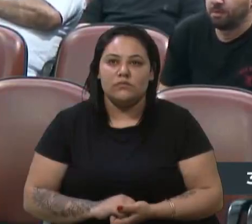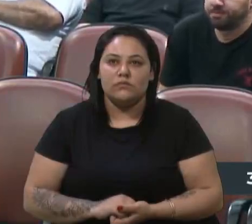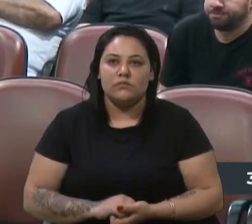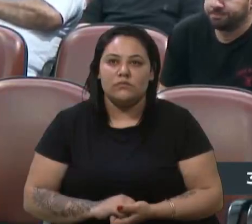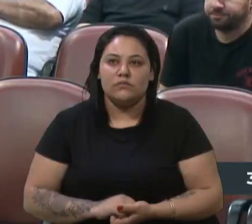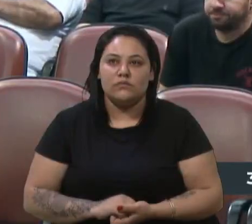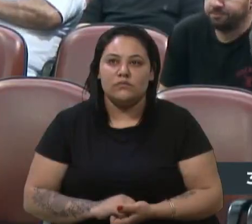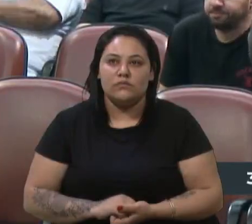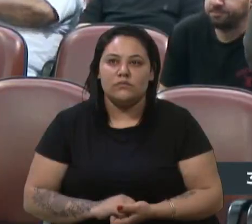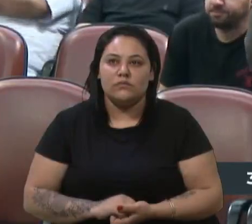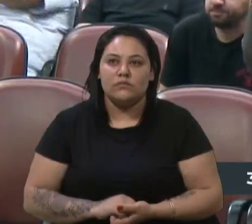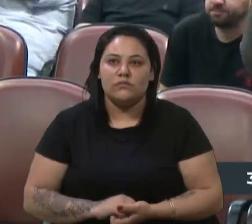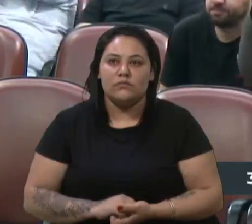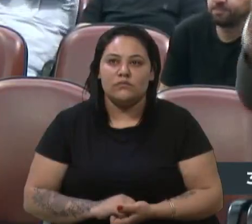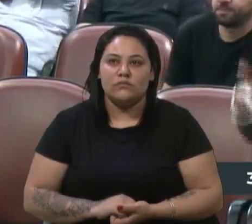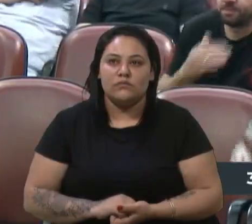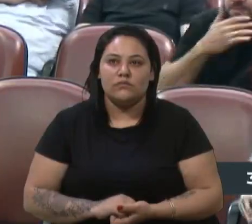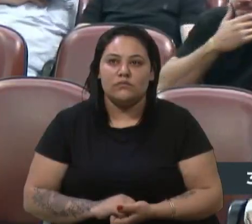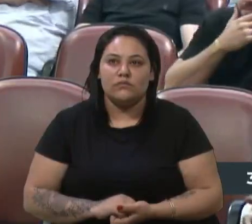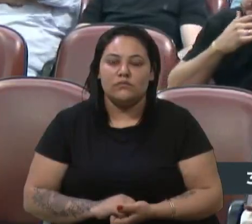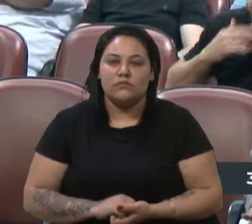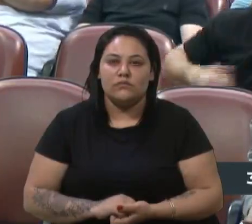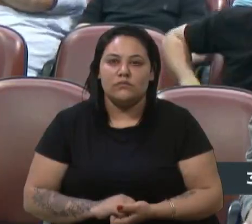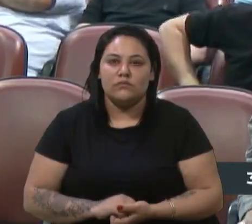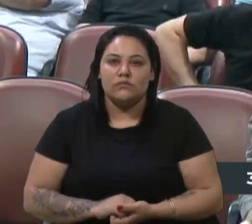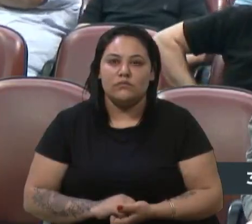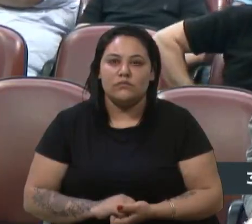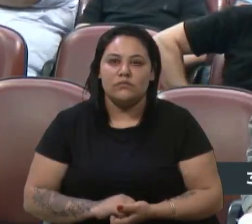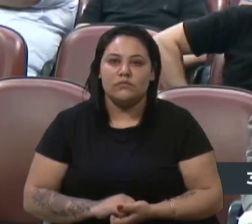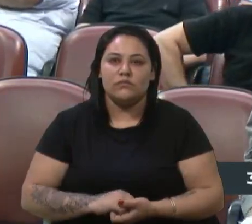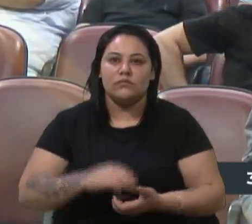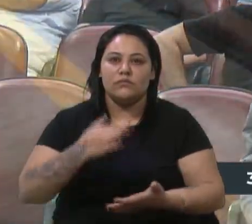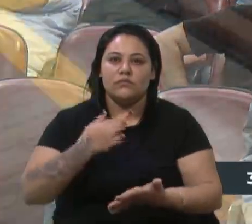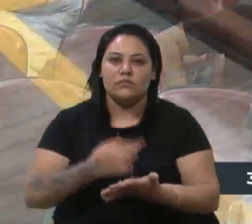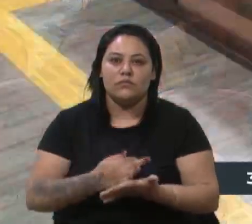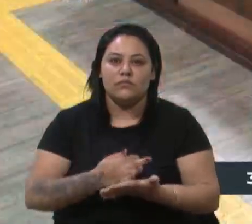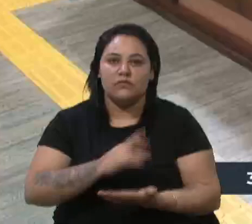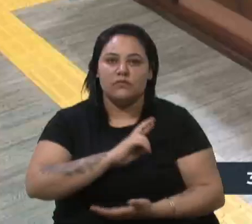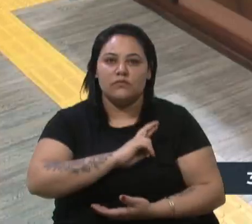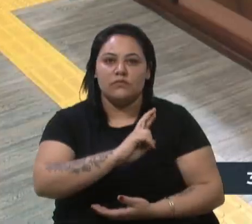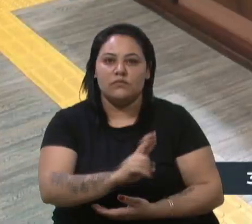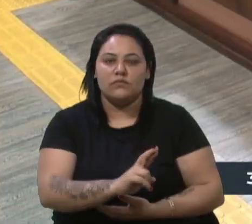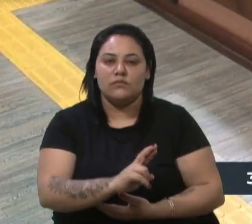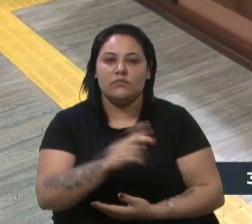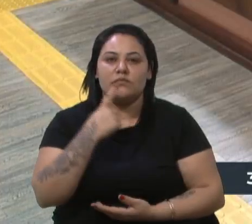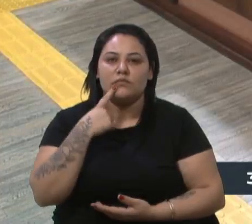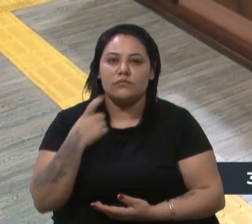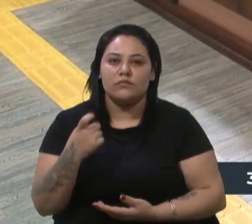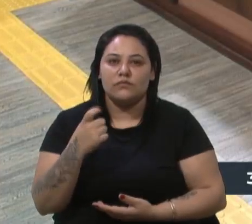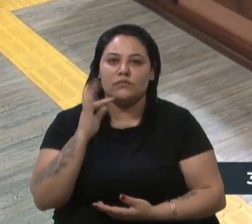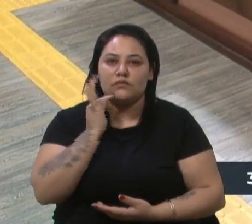Com ausências em representação de Rose Frigerio e Tatiane Frisso.